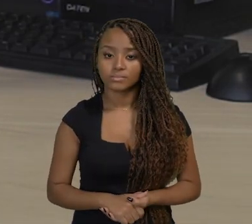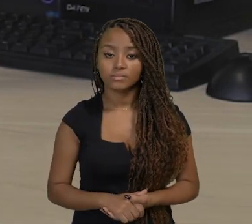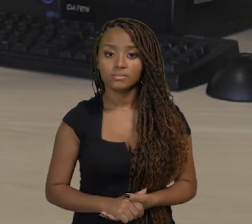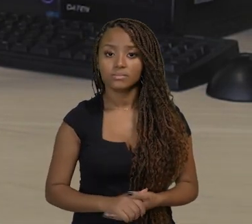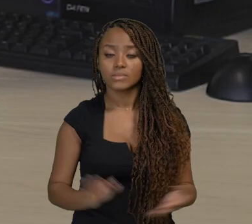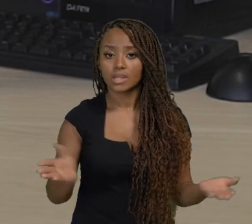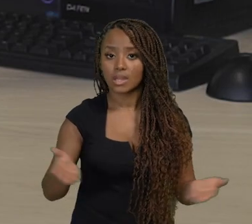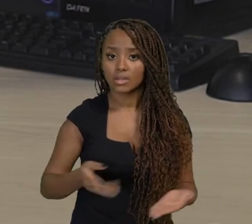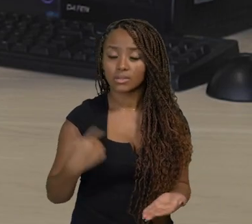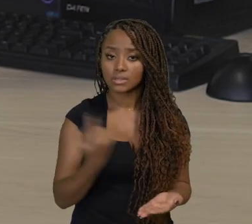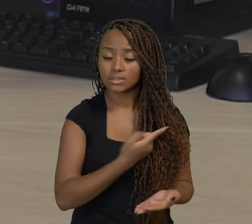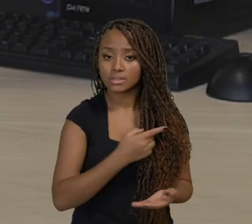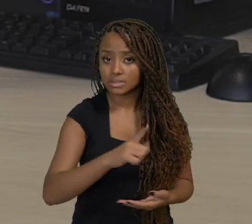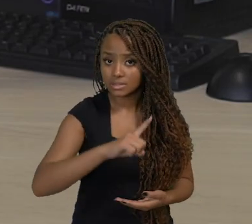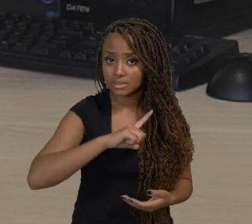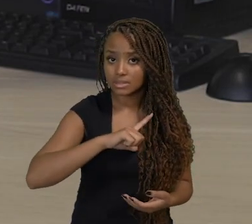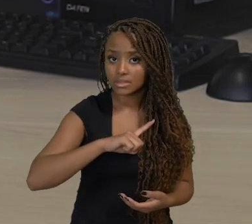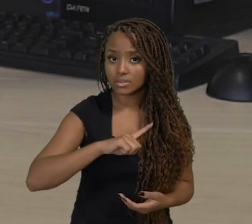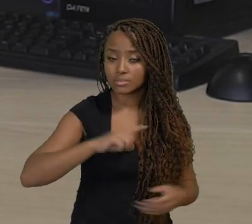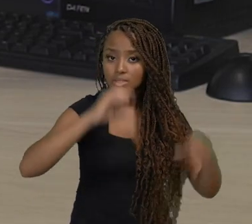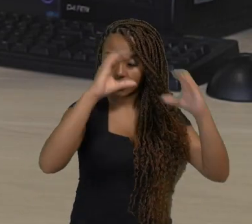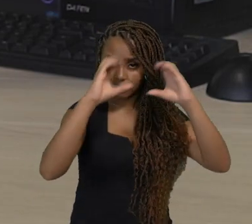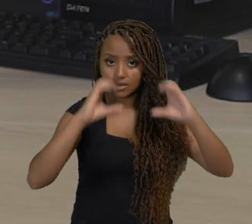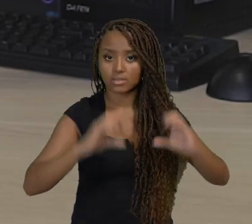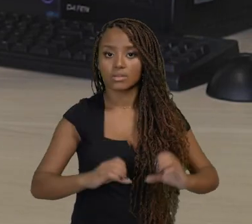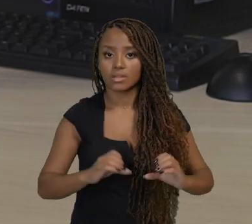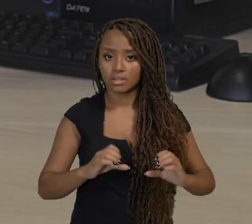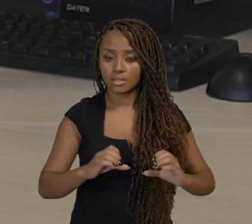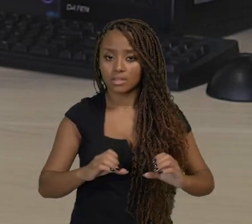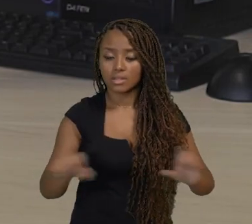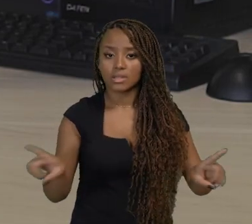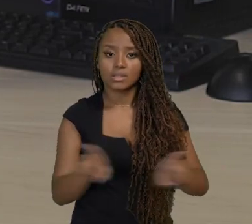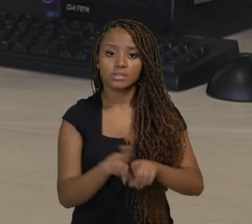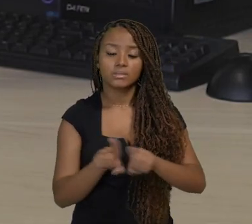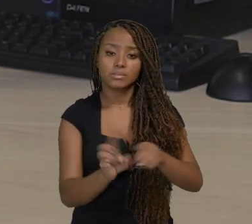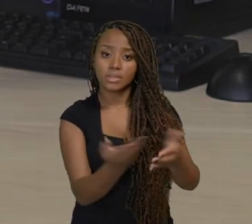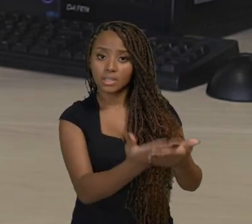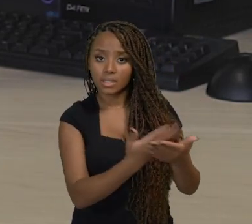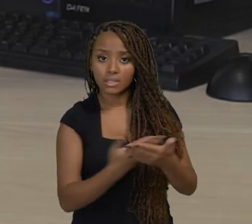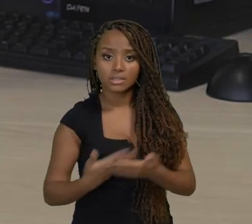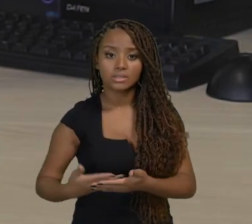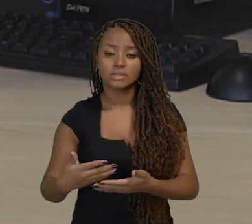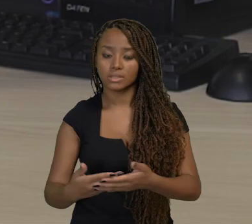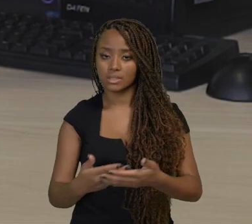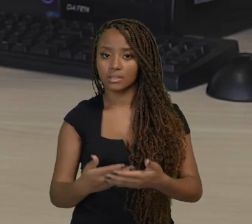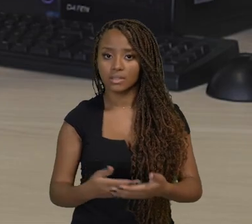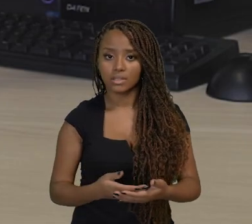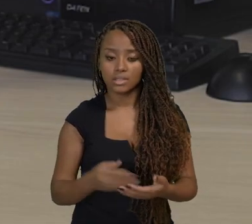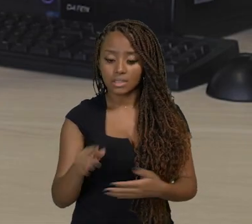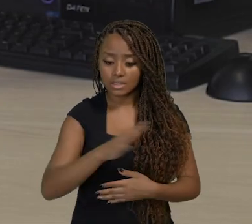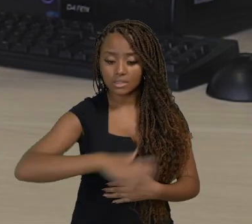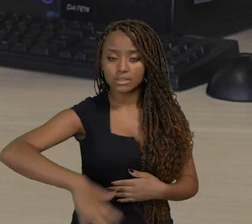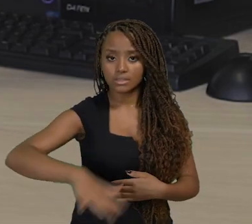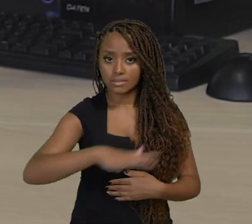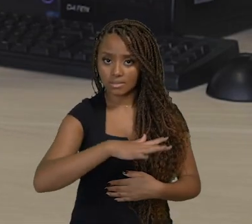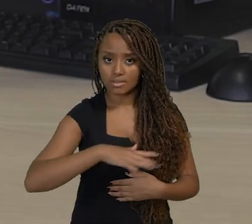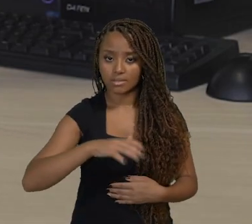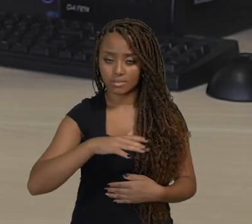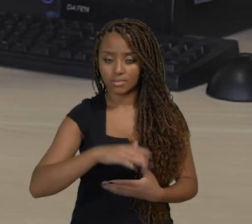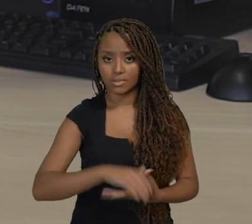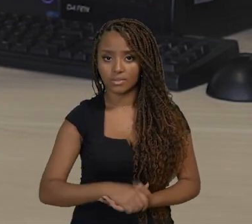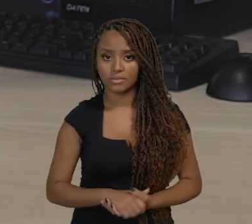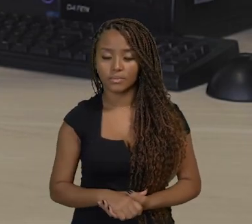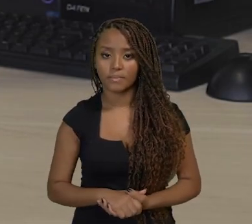E atualmente nós temos tanto as coordenações quanto as nossas aulas que são ministradas nesse espaço, né?